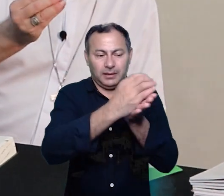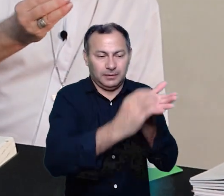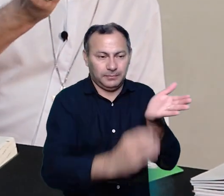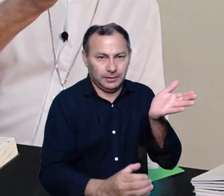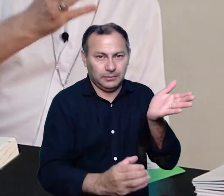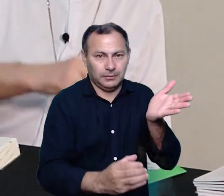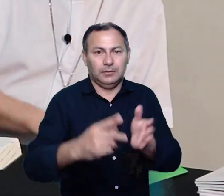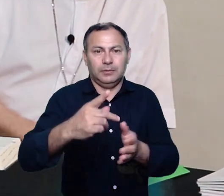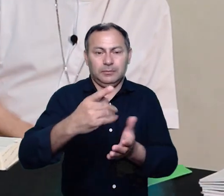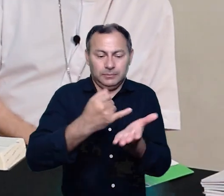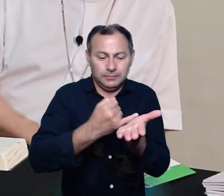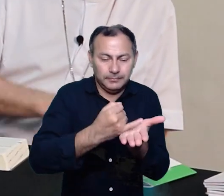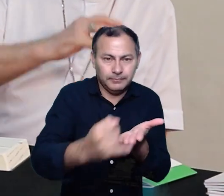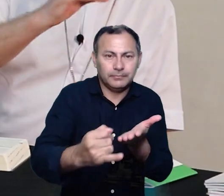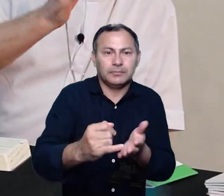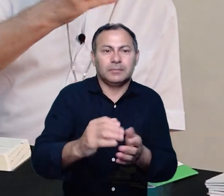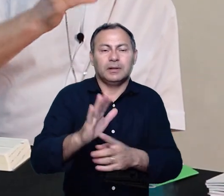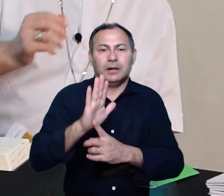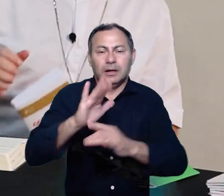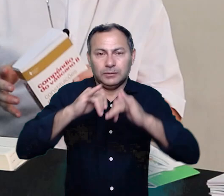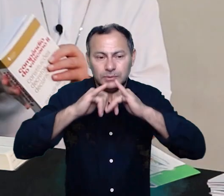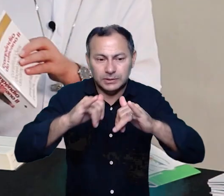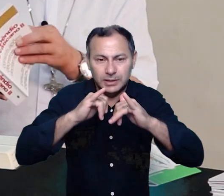vários capítulos. No proêmio,